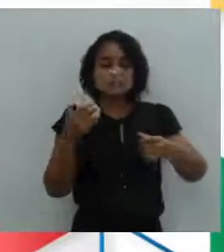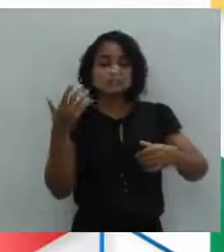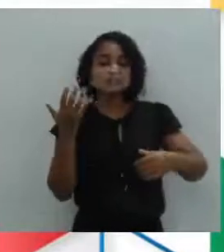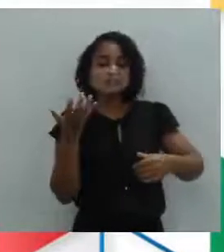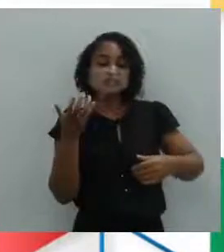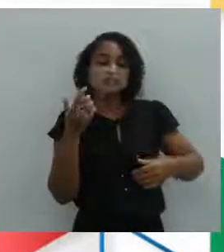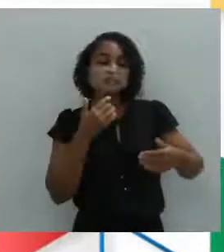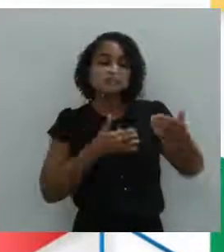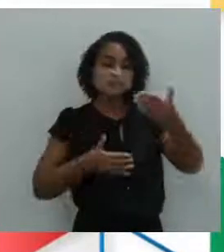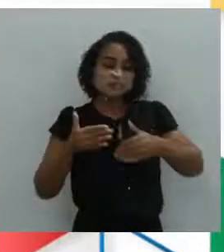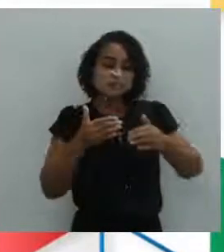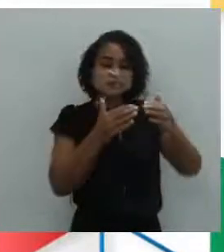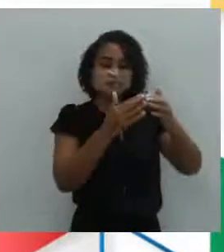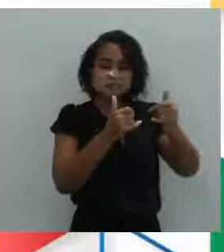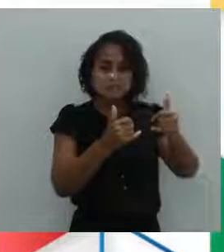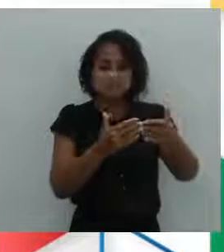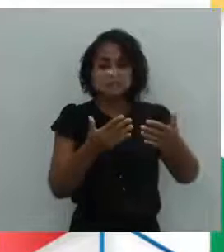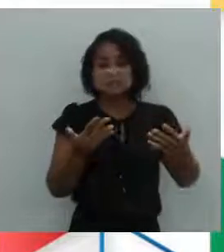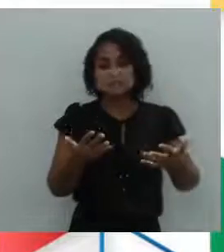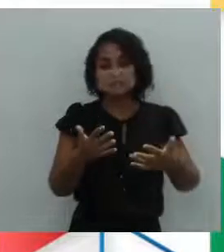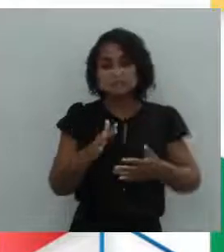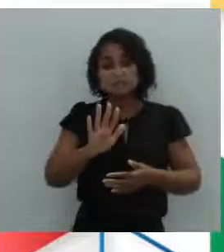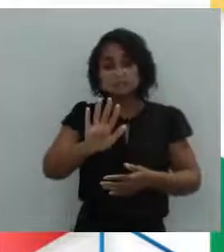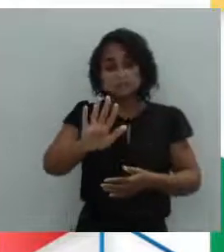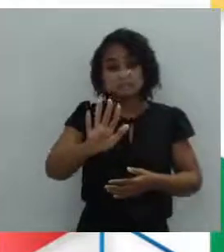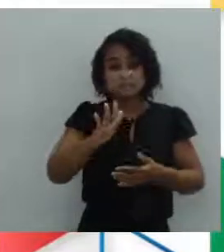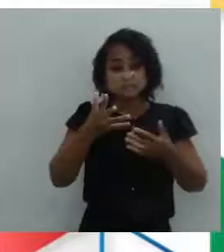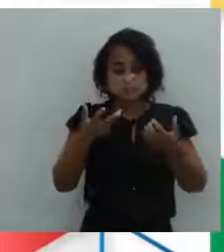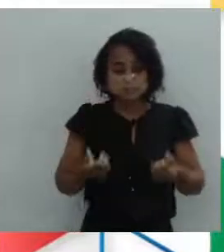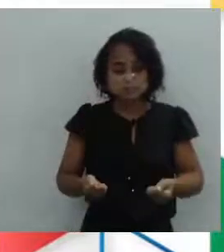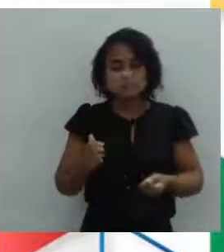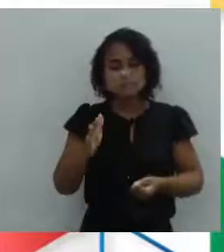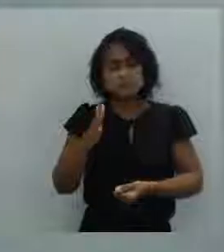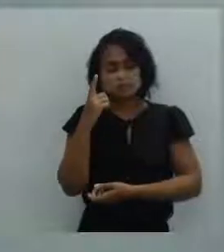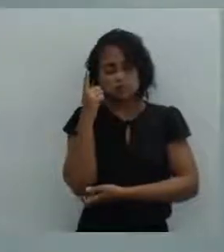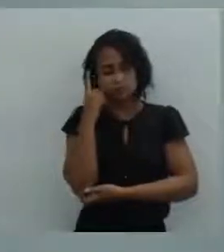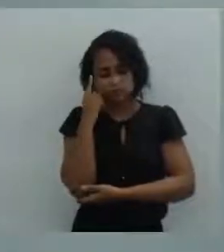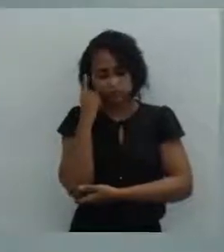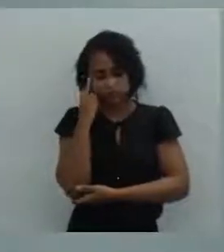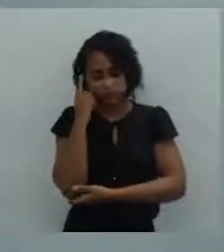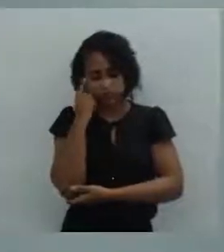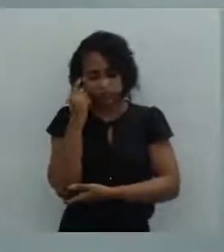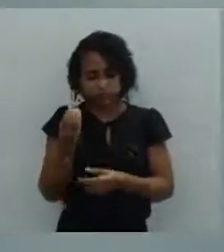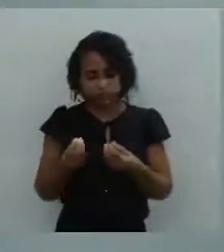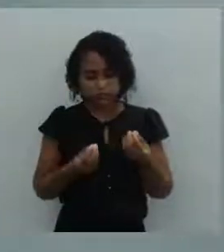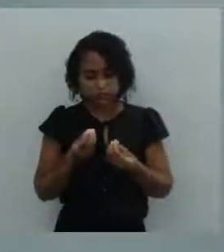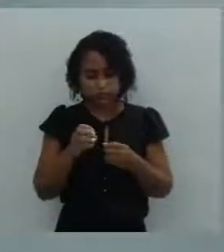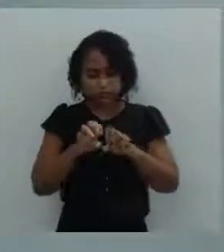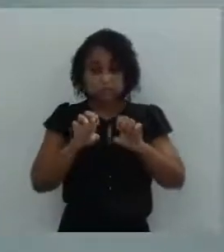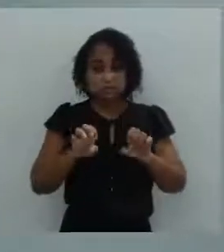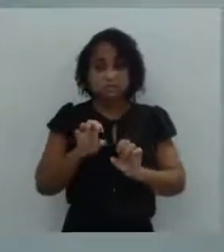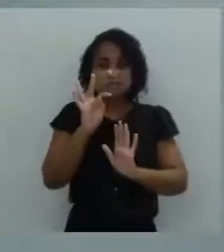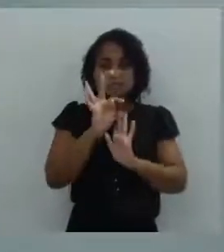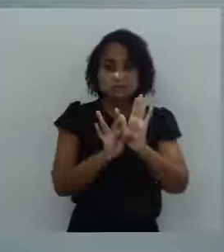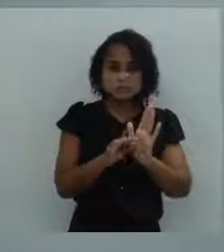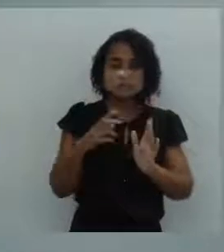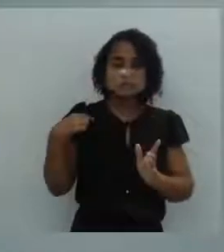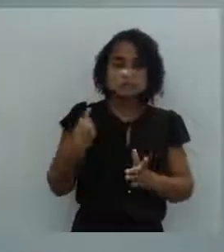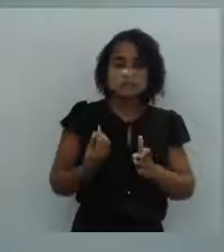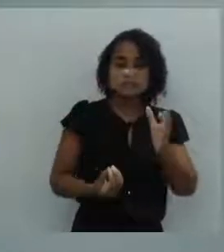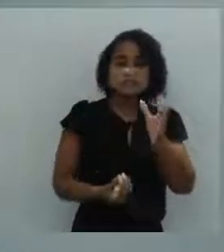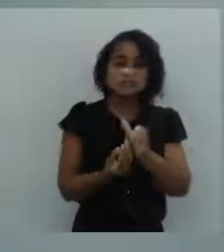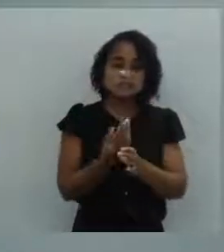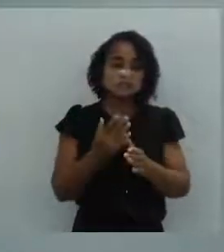da requisição. Então vamos lá, gente. Vamos já pensando aí na estrutura desse texto que vocês vão